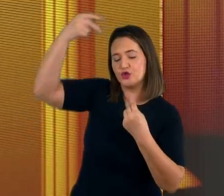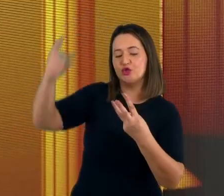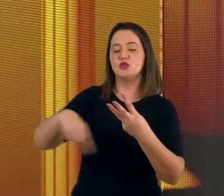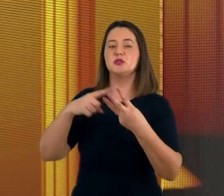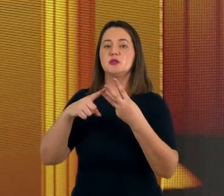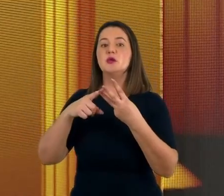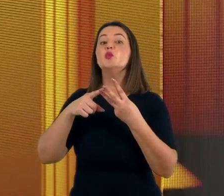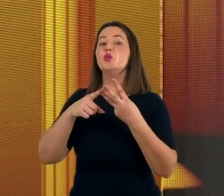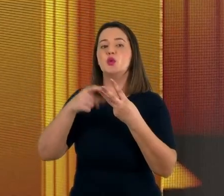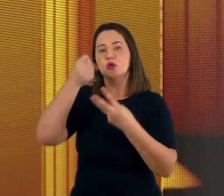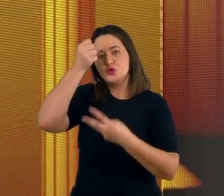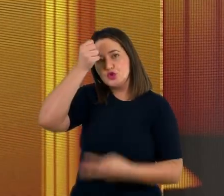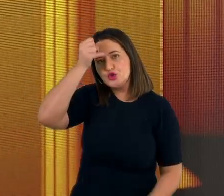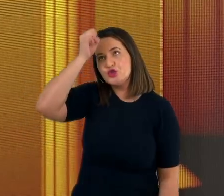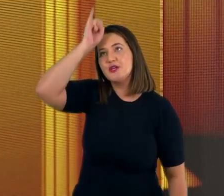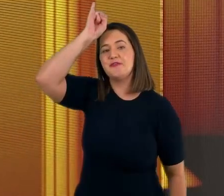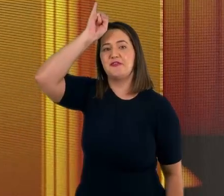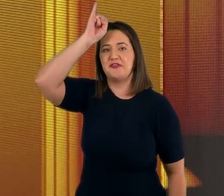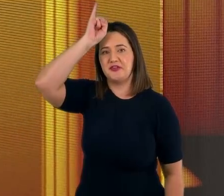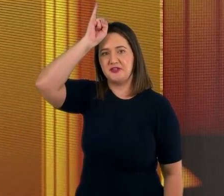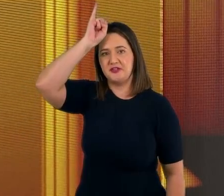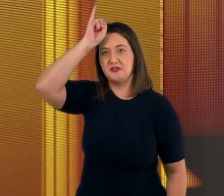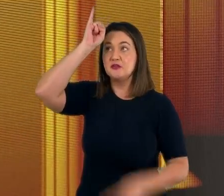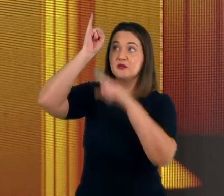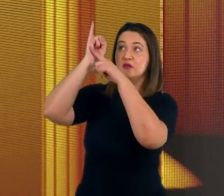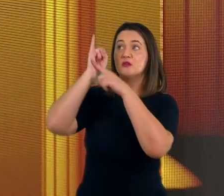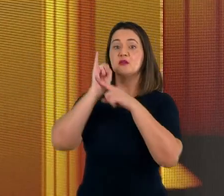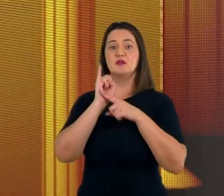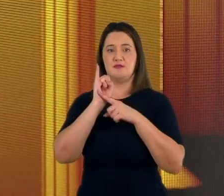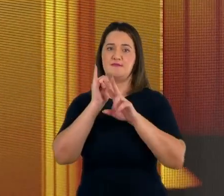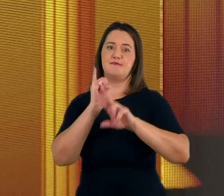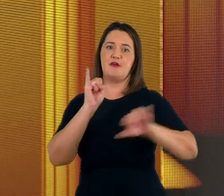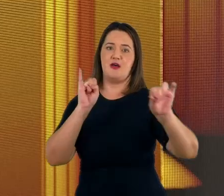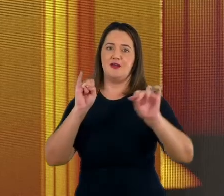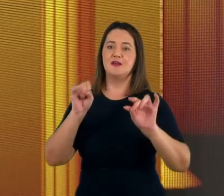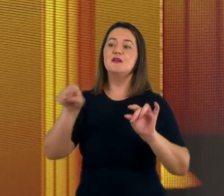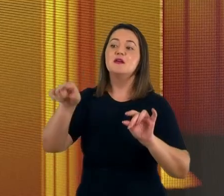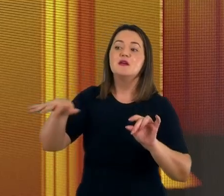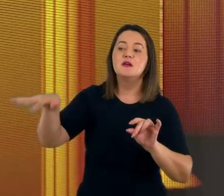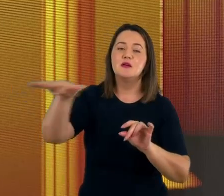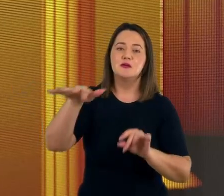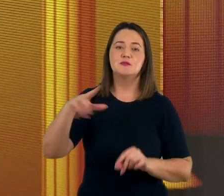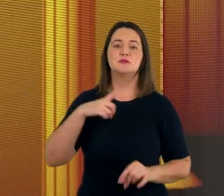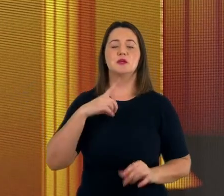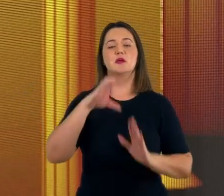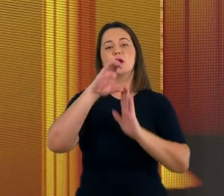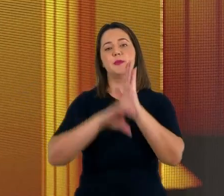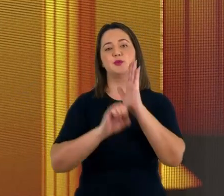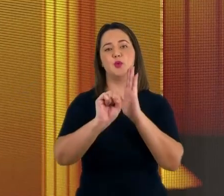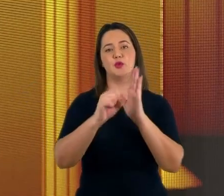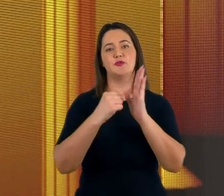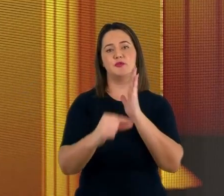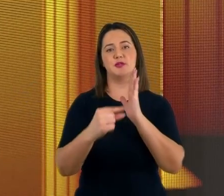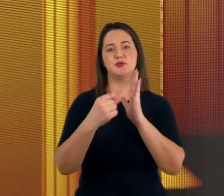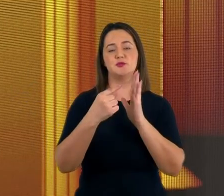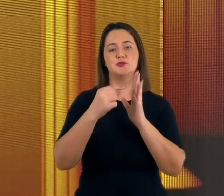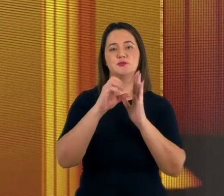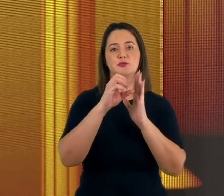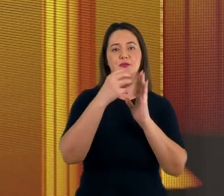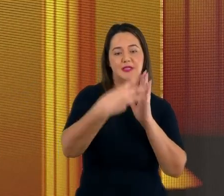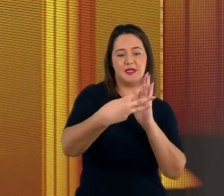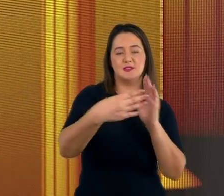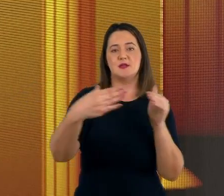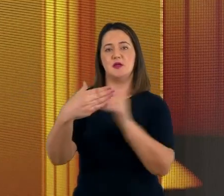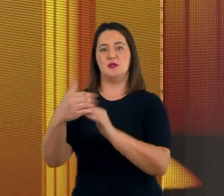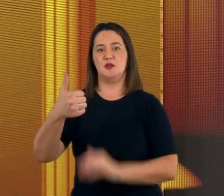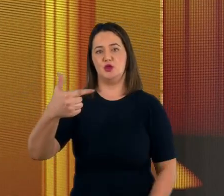bode e um chifre pequeno que vai surgir ali naquele contexto. Isso está em Daniel capítulo 8, dos versos